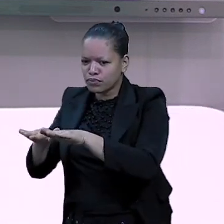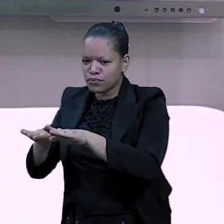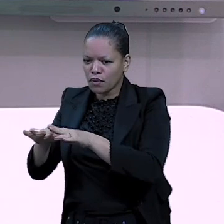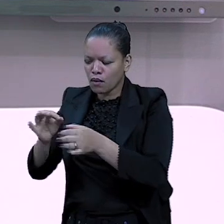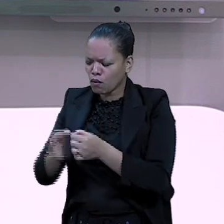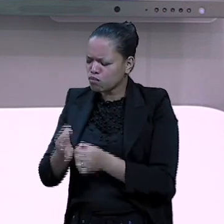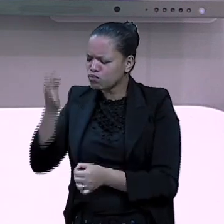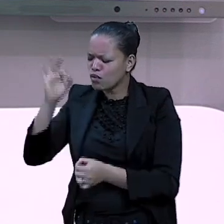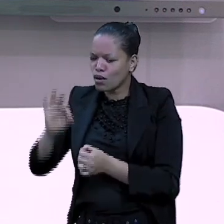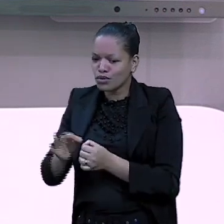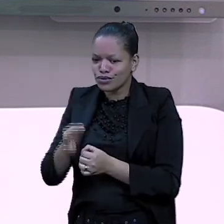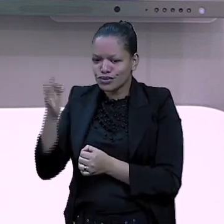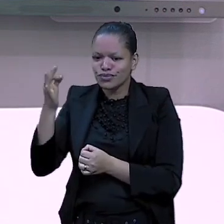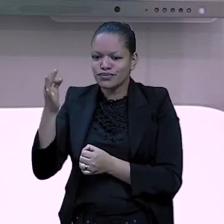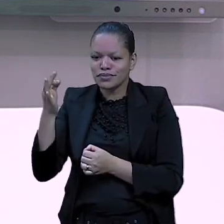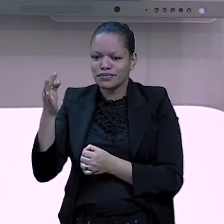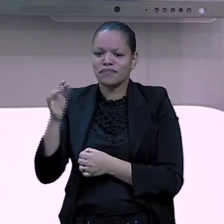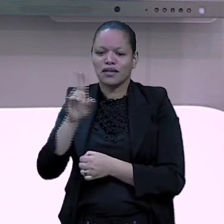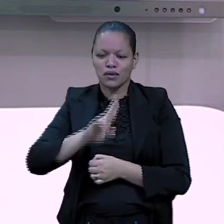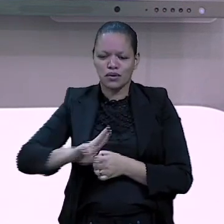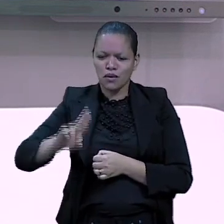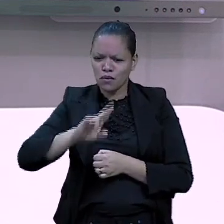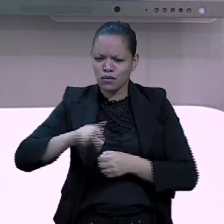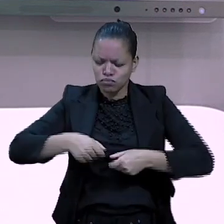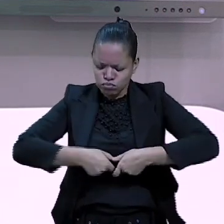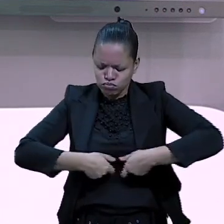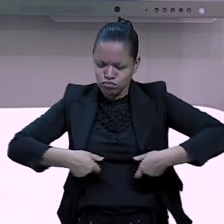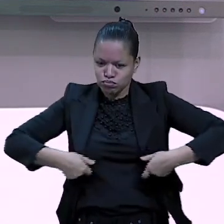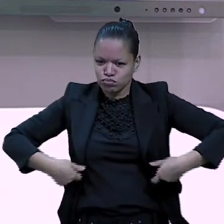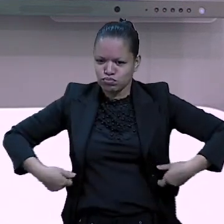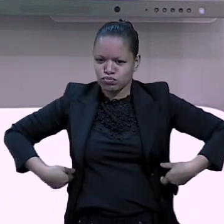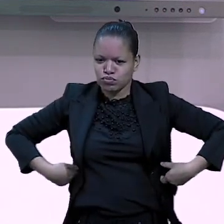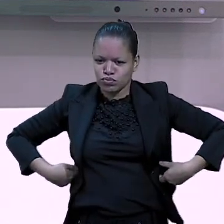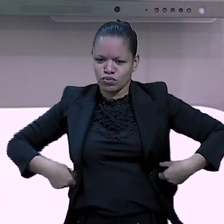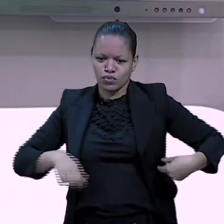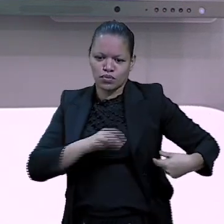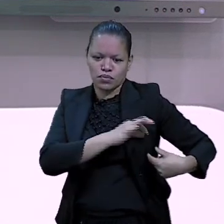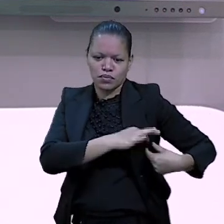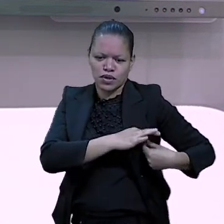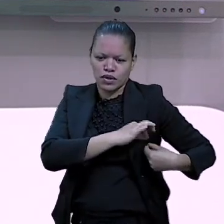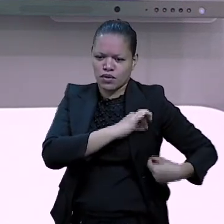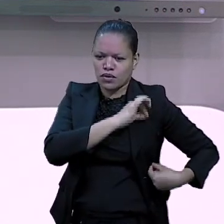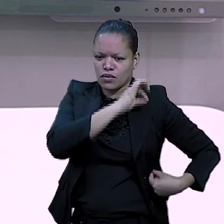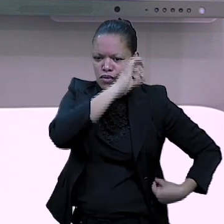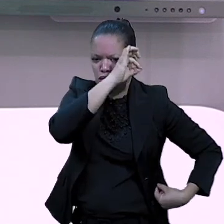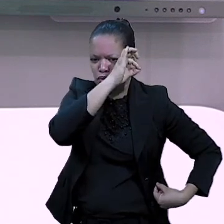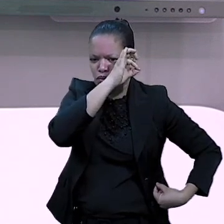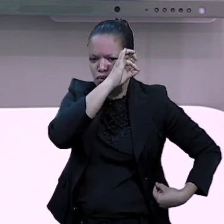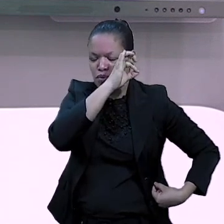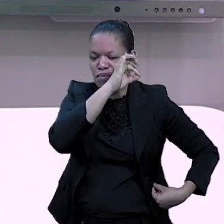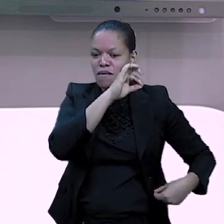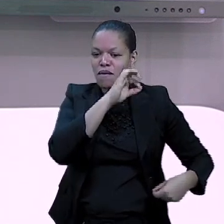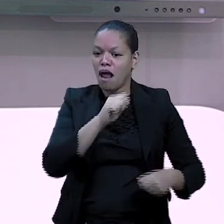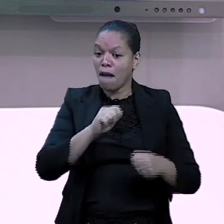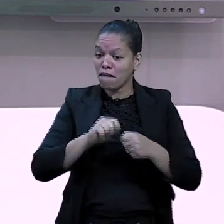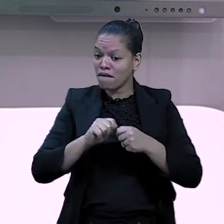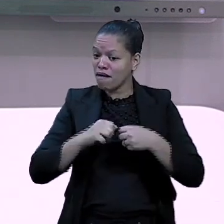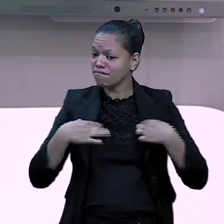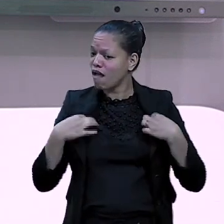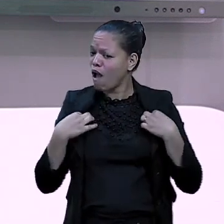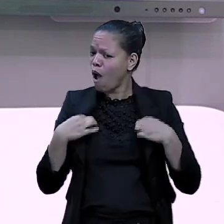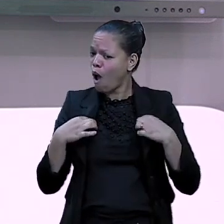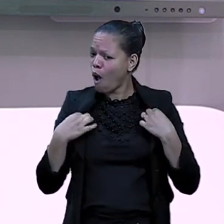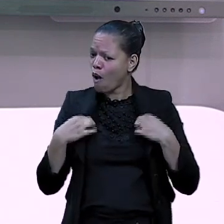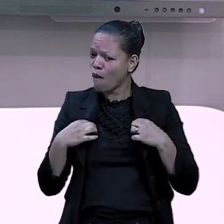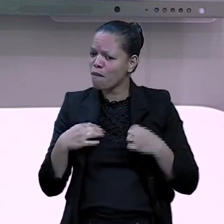usa esse material para poder medir a sua cintura, para poder medir a sua altura, para fazer uma roupa bem bacana para você